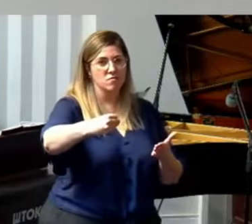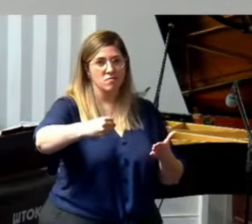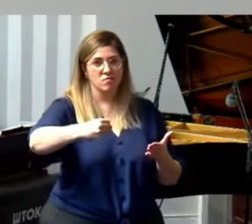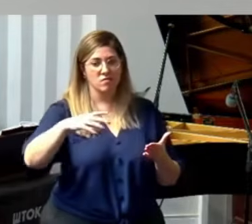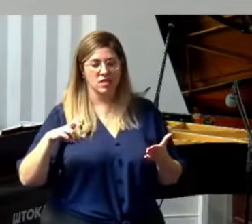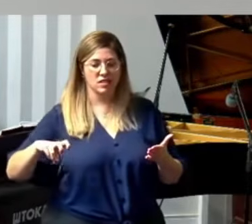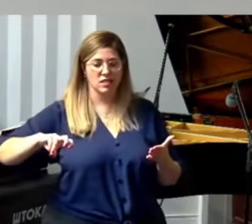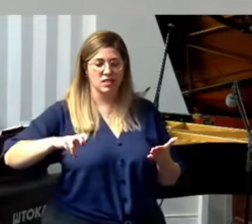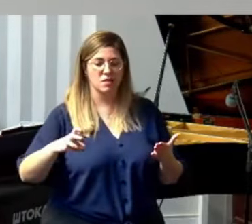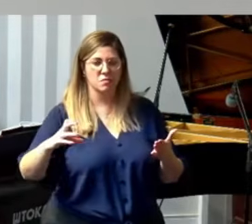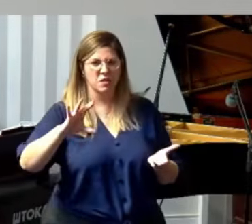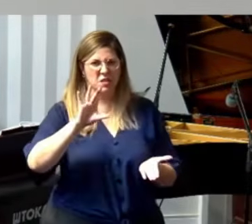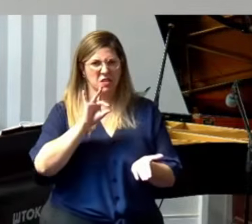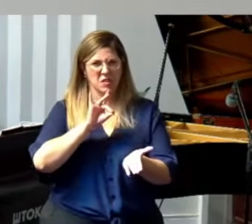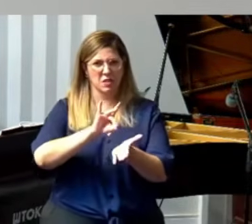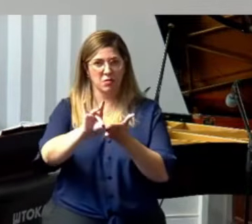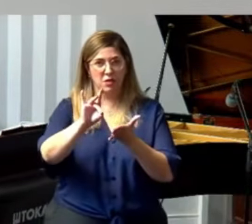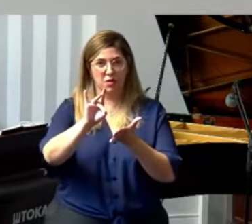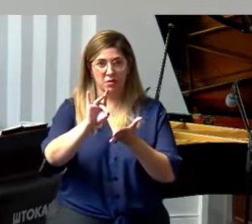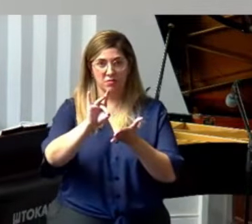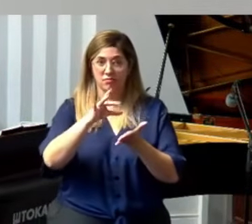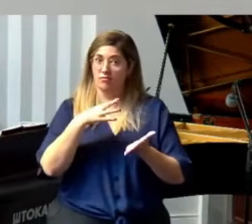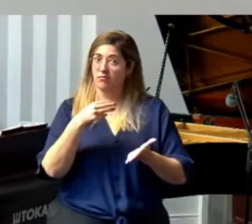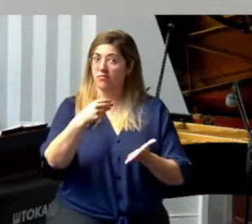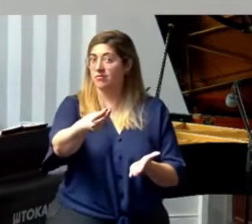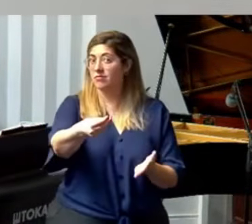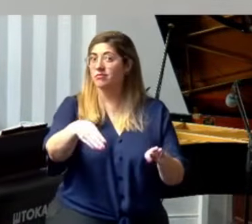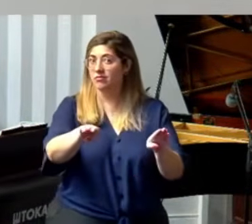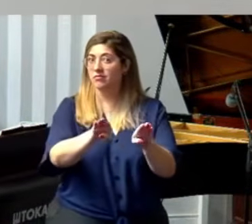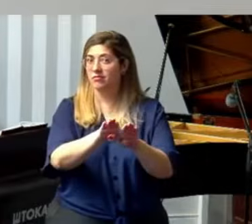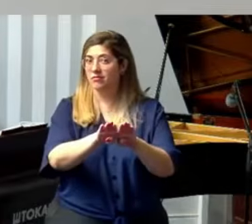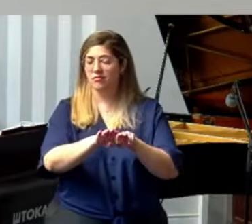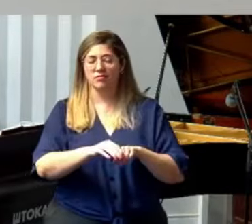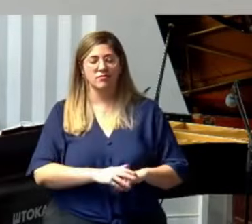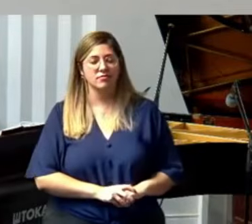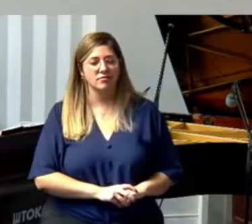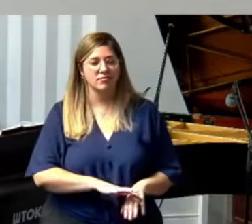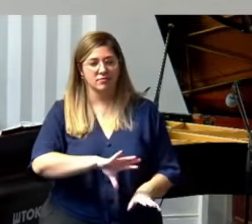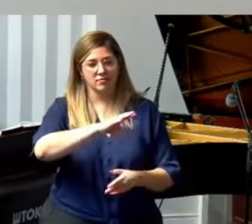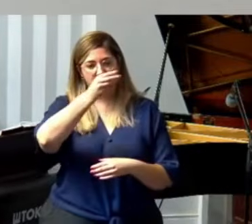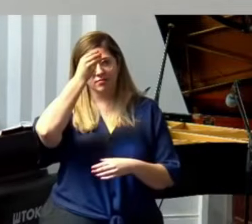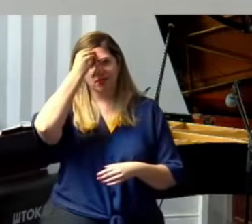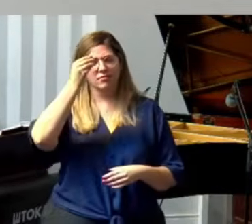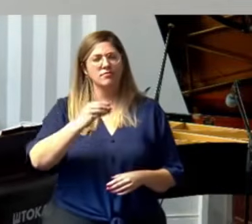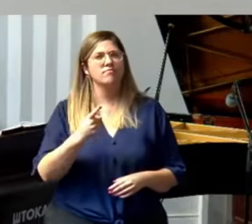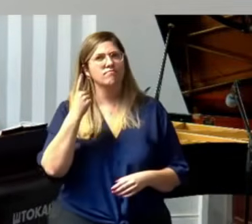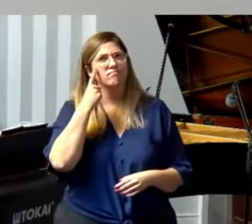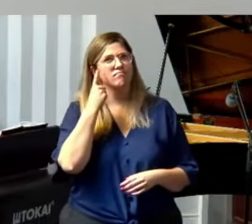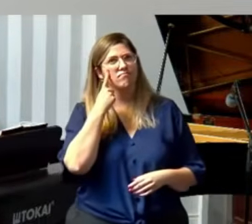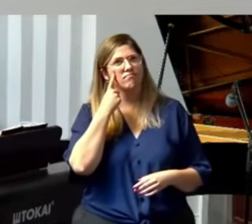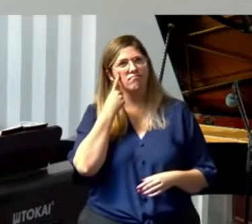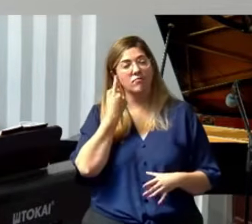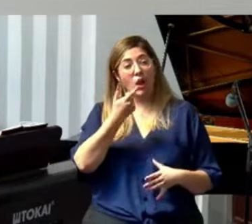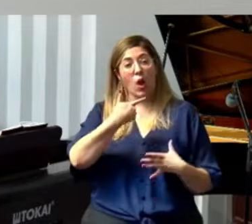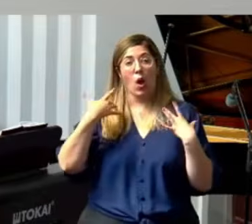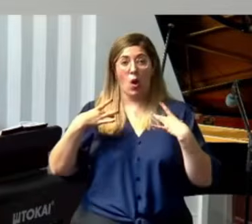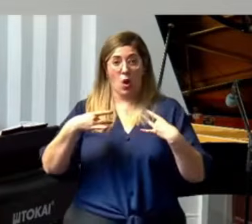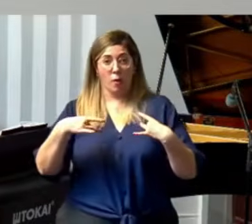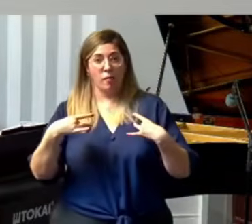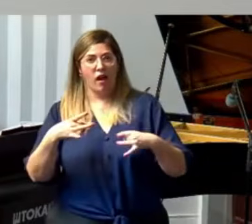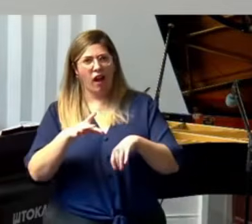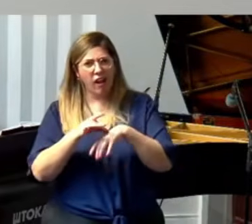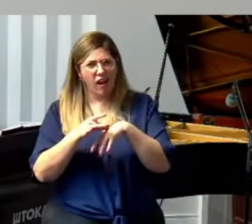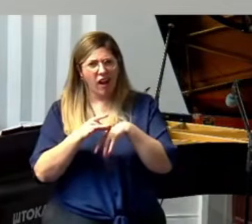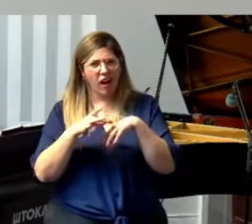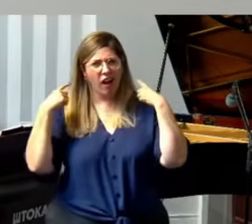vamos pensar nessas três coisas juntas. O Senhor colocando roupas de pele sobre Adão e Eva,